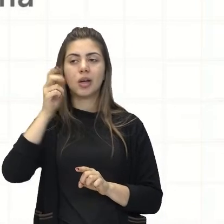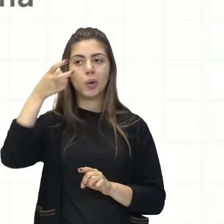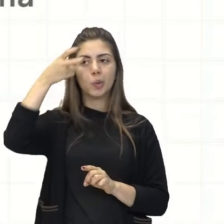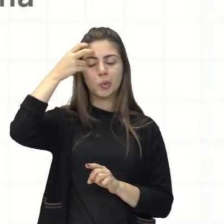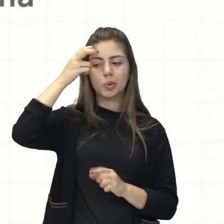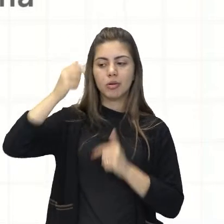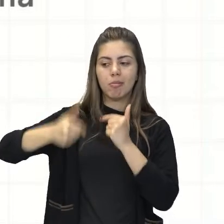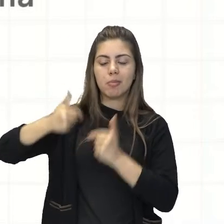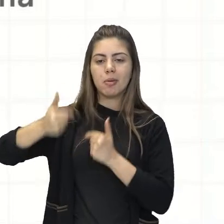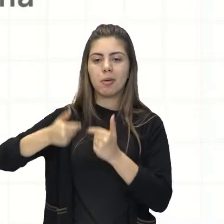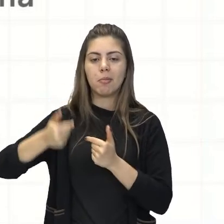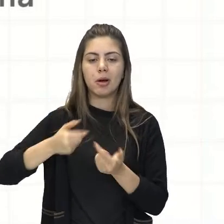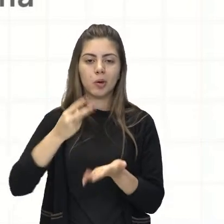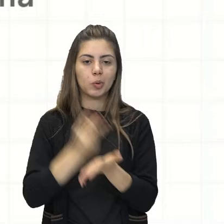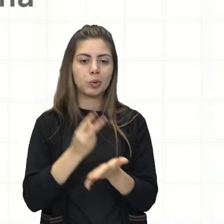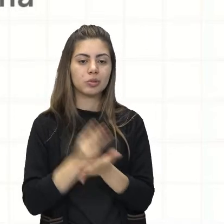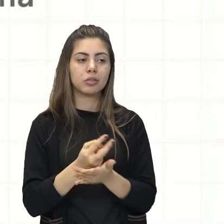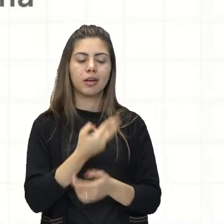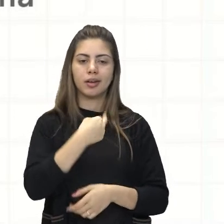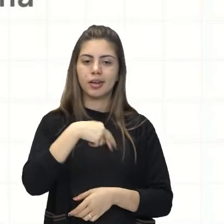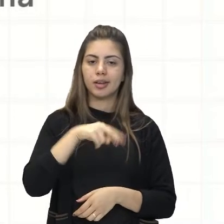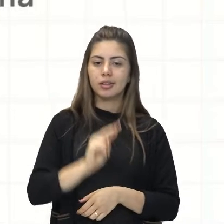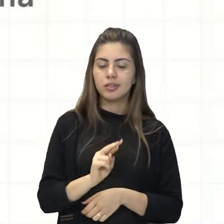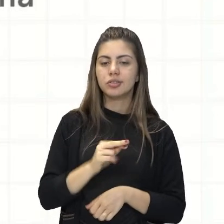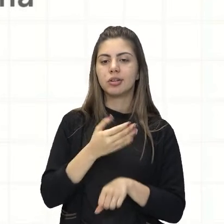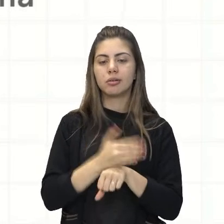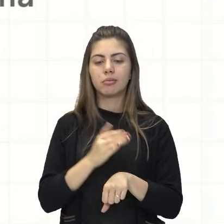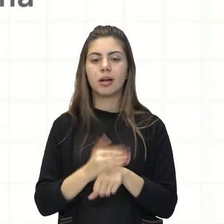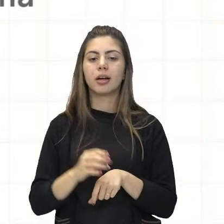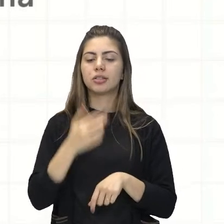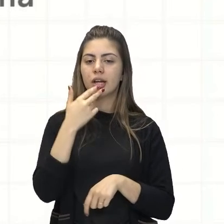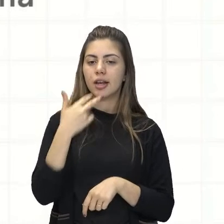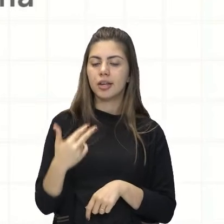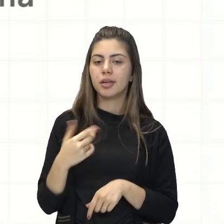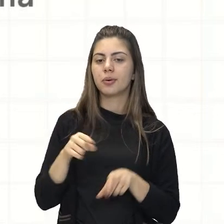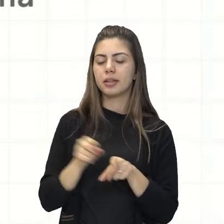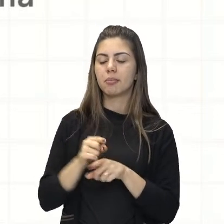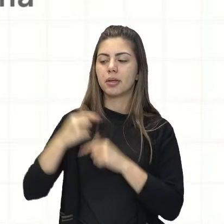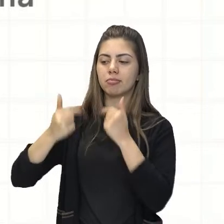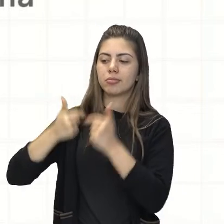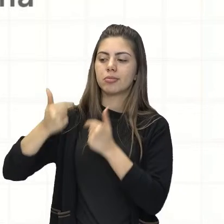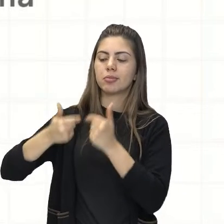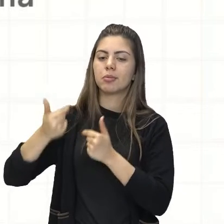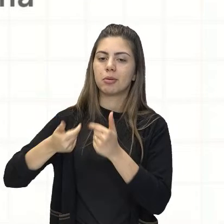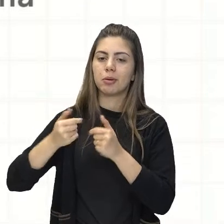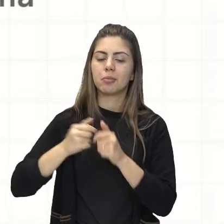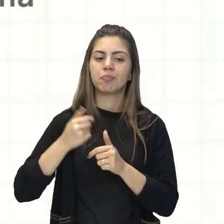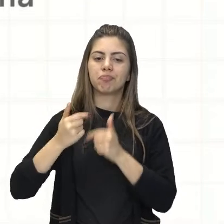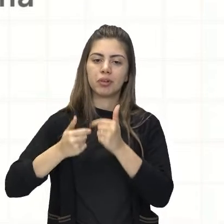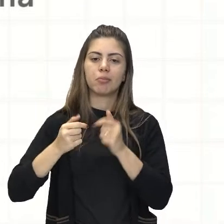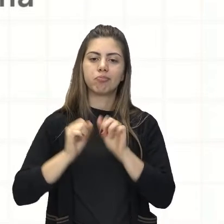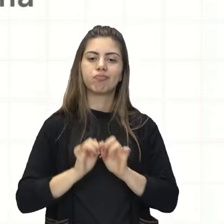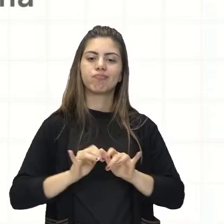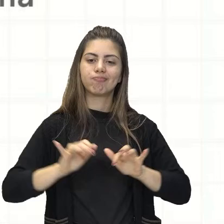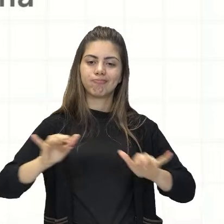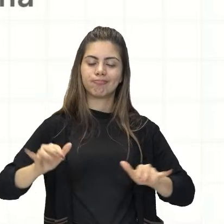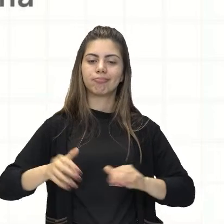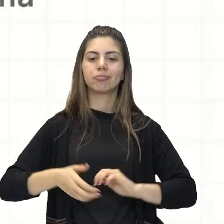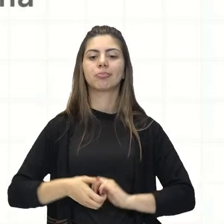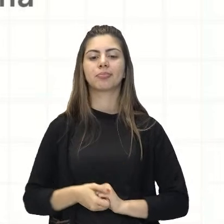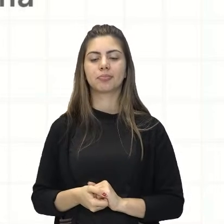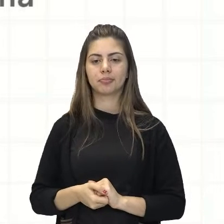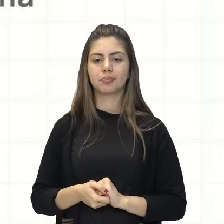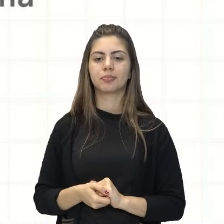origem. Práticas religiosas, línguas e tradições foram transmitidas de geração em